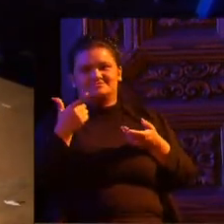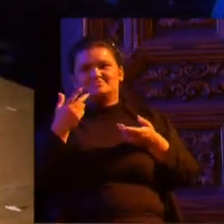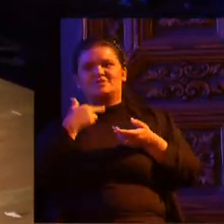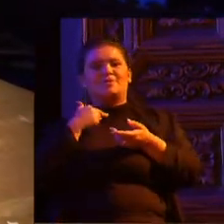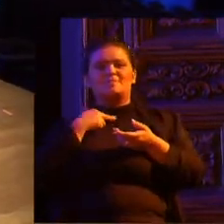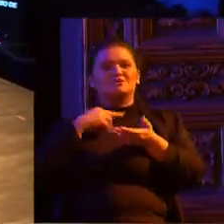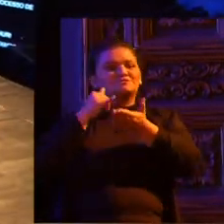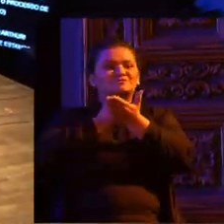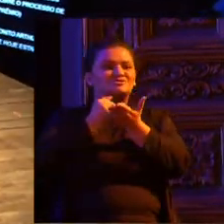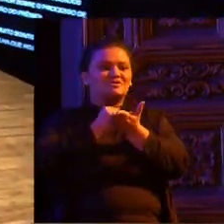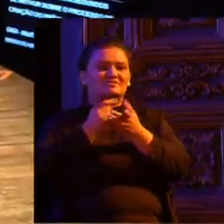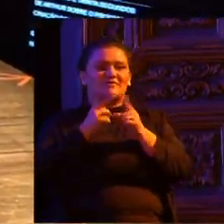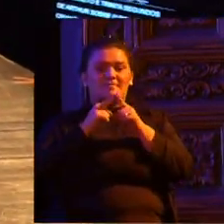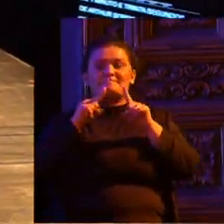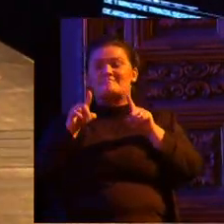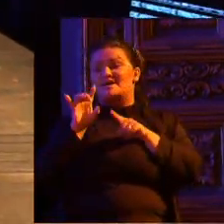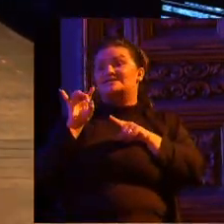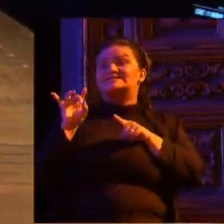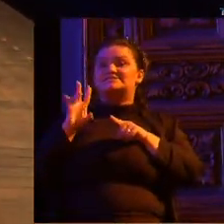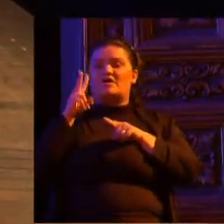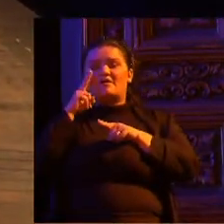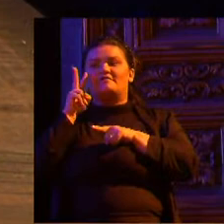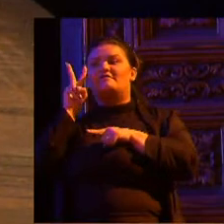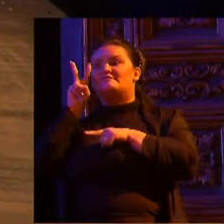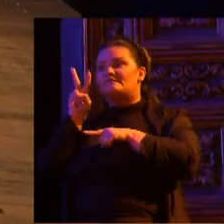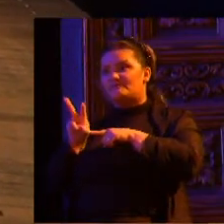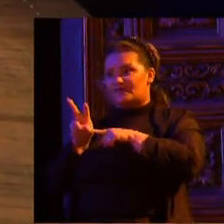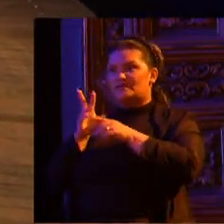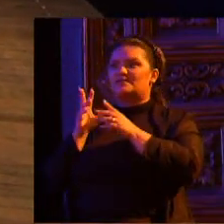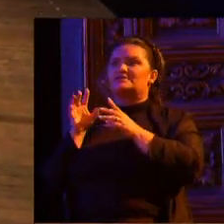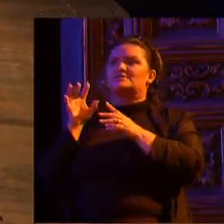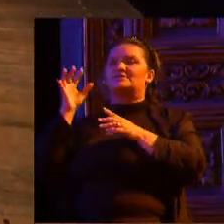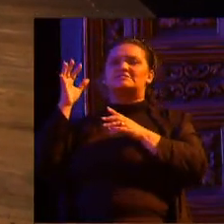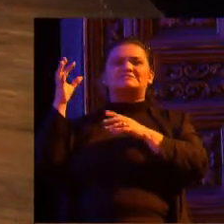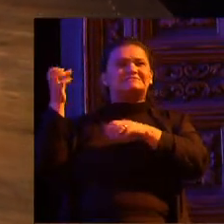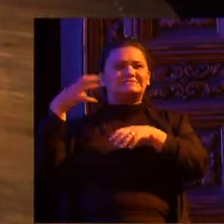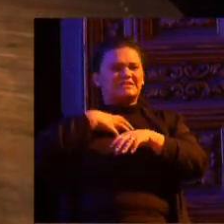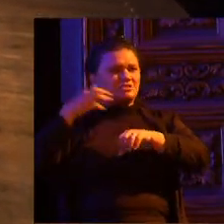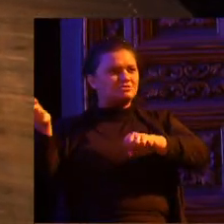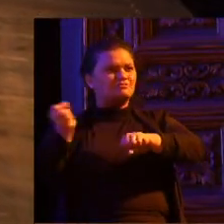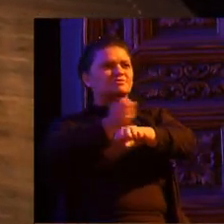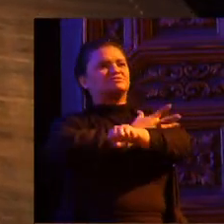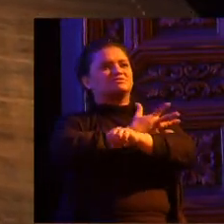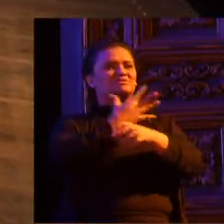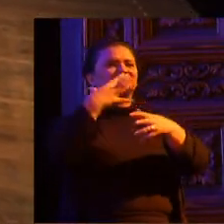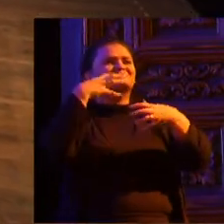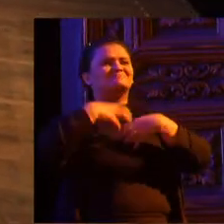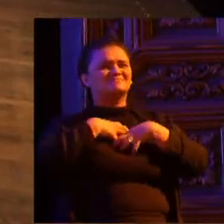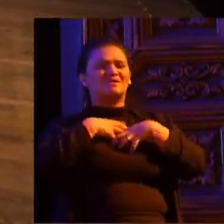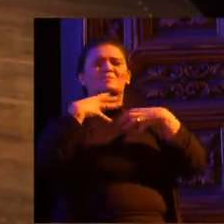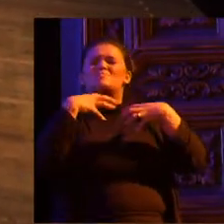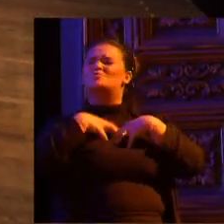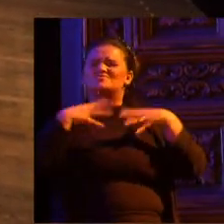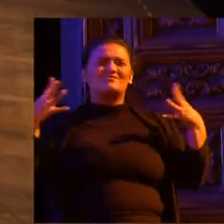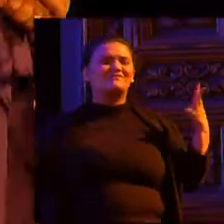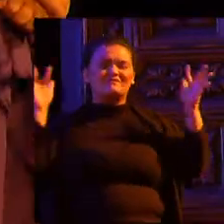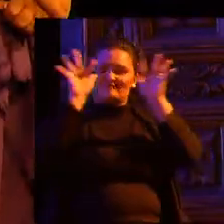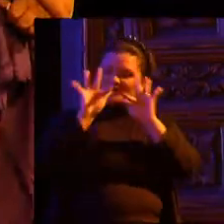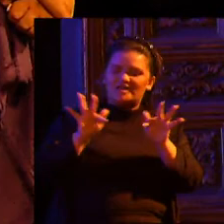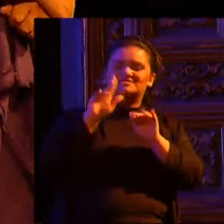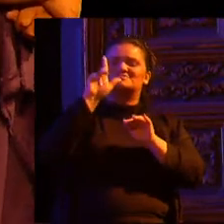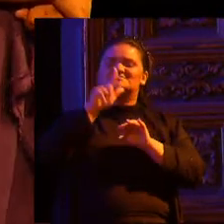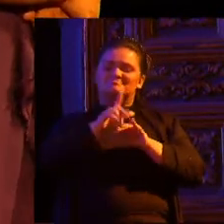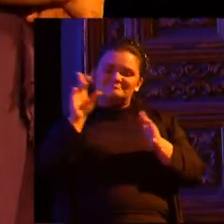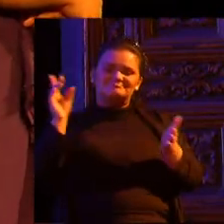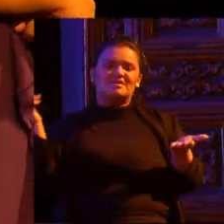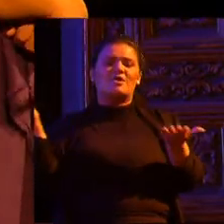não. Mas só de ver... os artistas aqui emocionados, ganhando, me deixa também muito feliz, é uma realização para